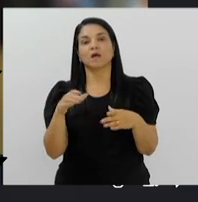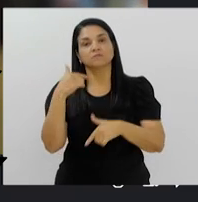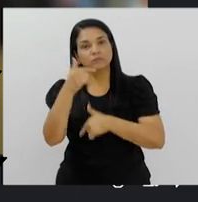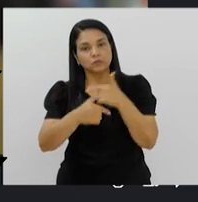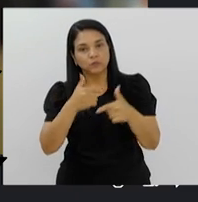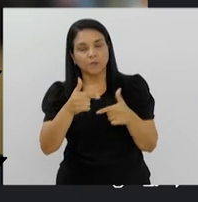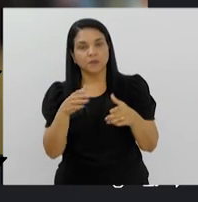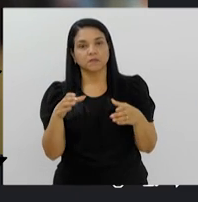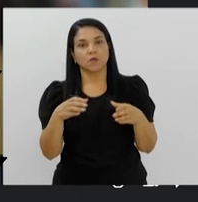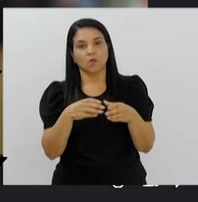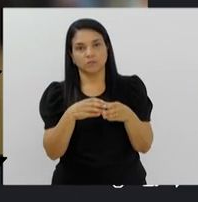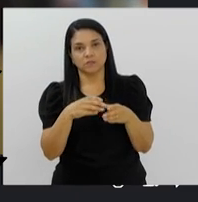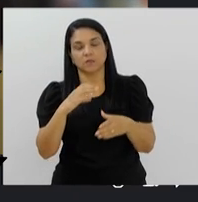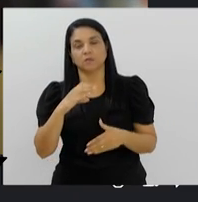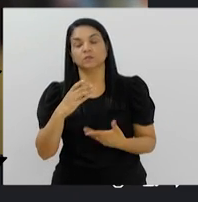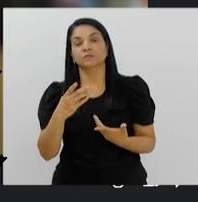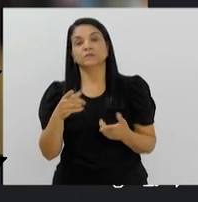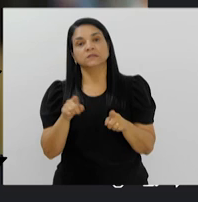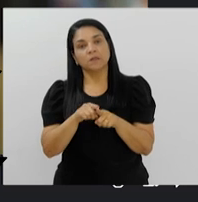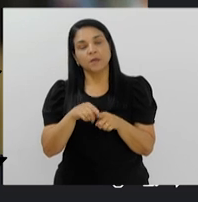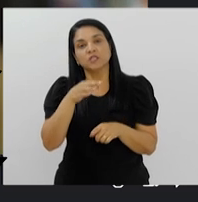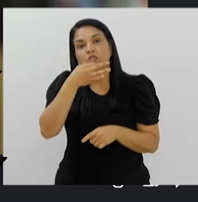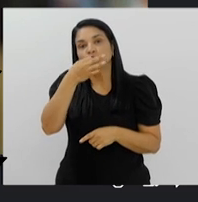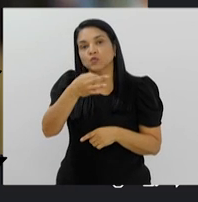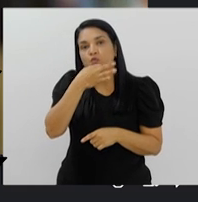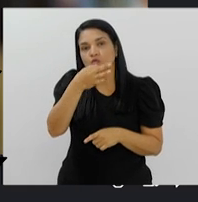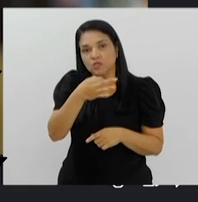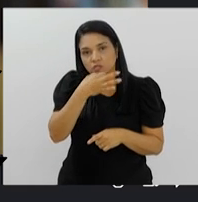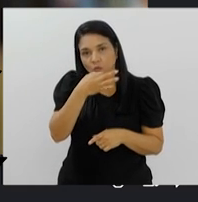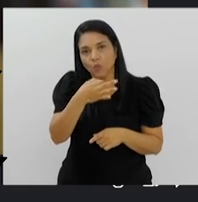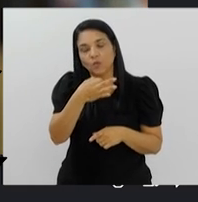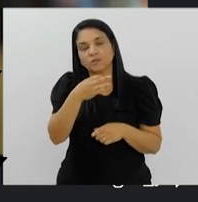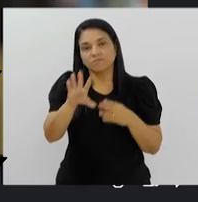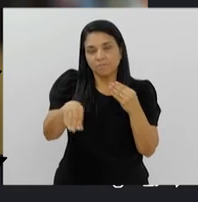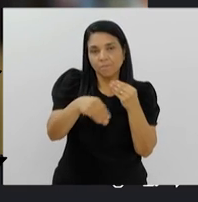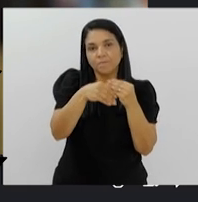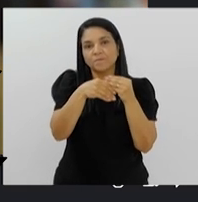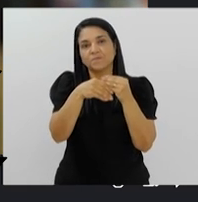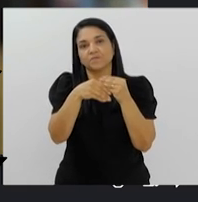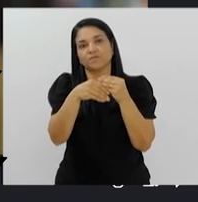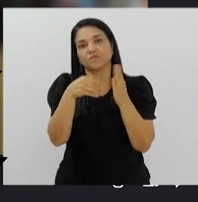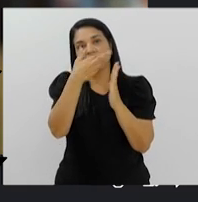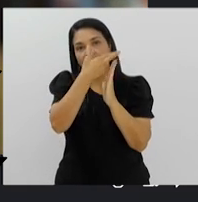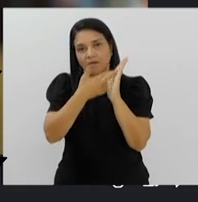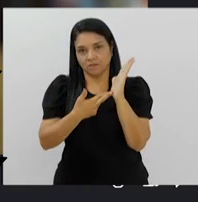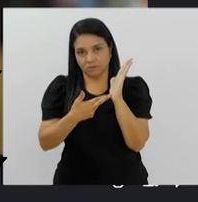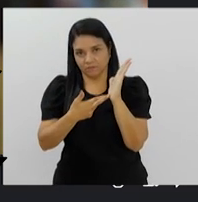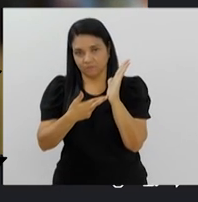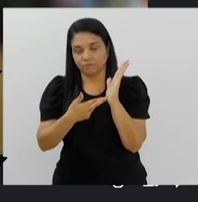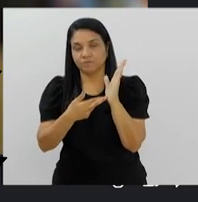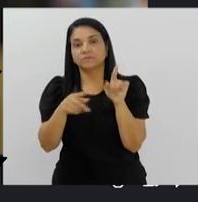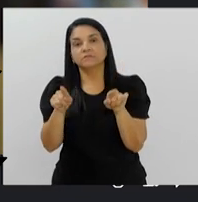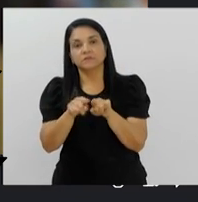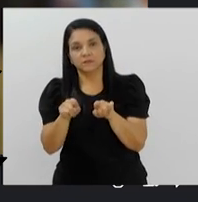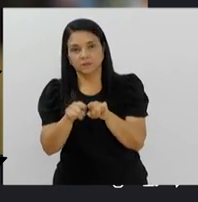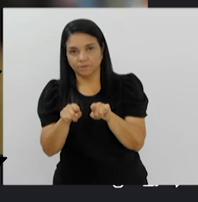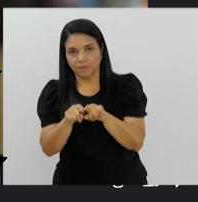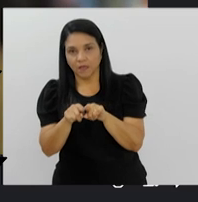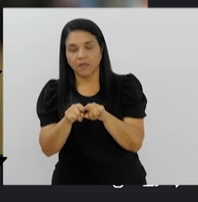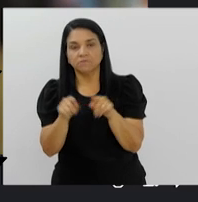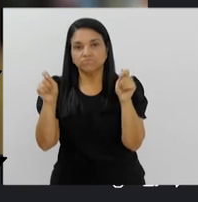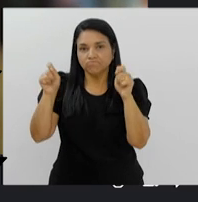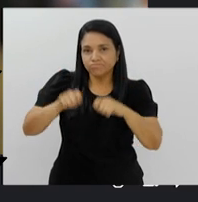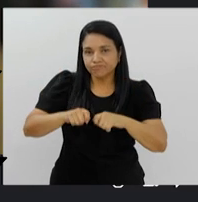mas sobretudo para dar sugestões práticas que possam ser incorporadas ao seu relatório final e também os